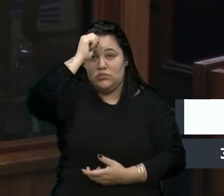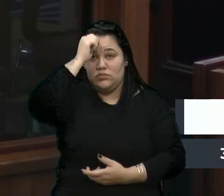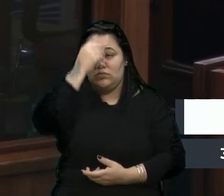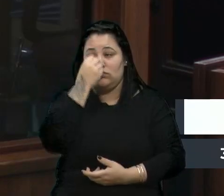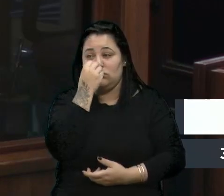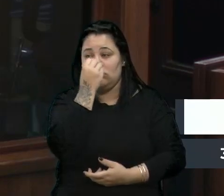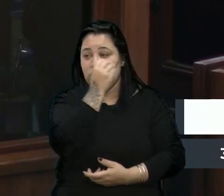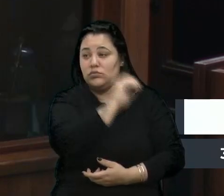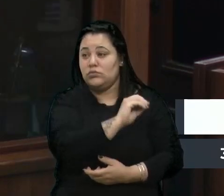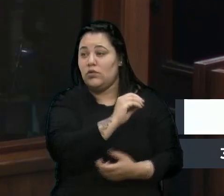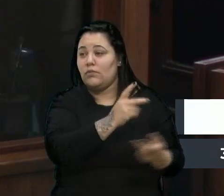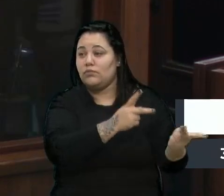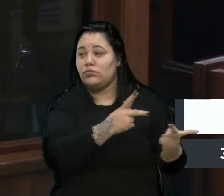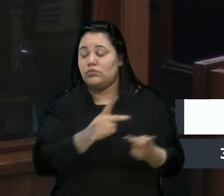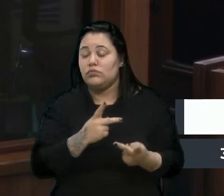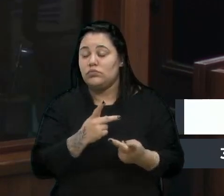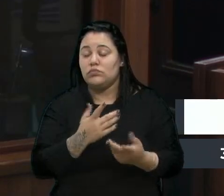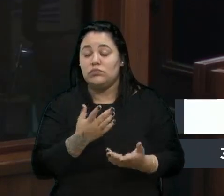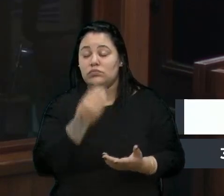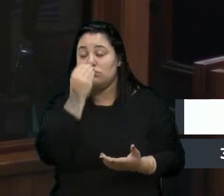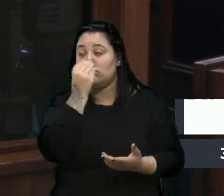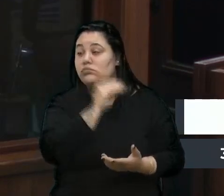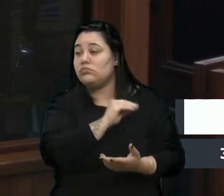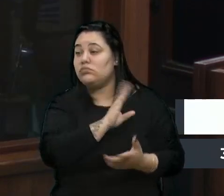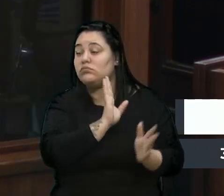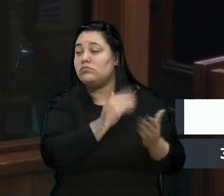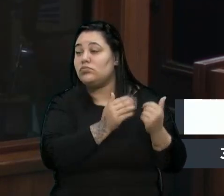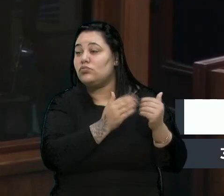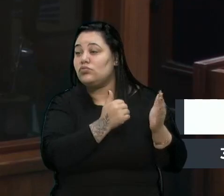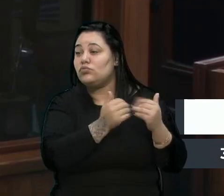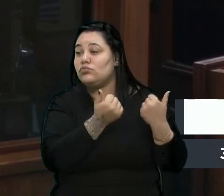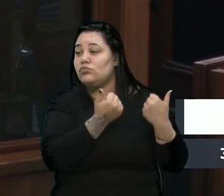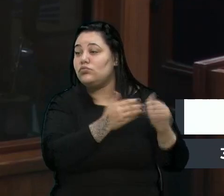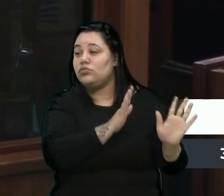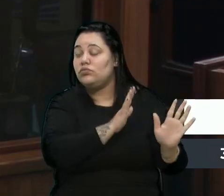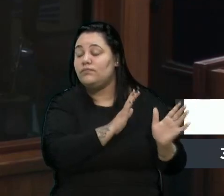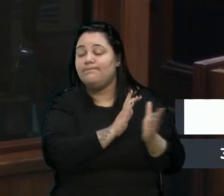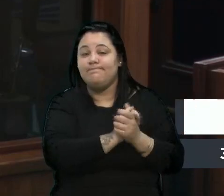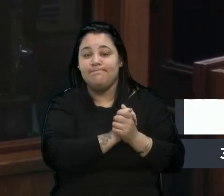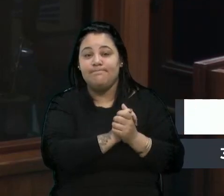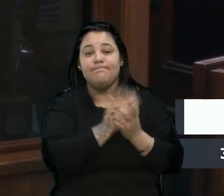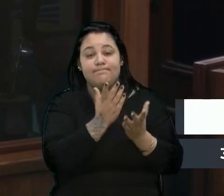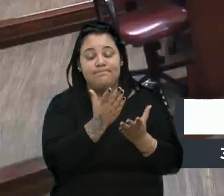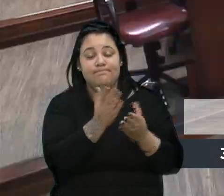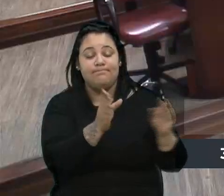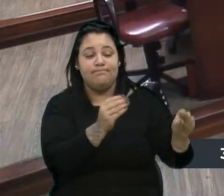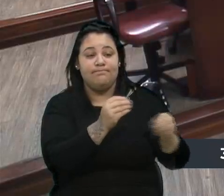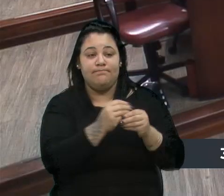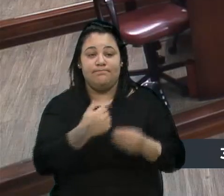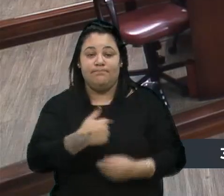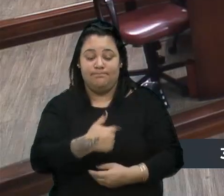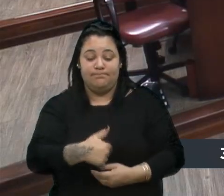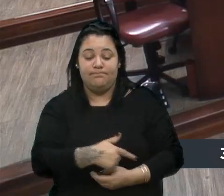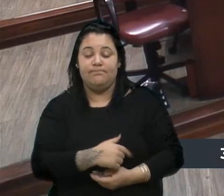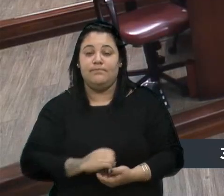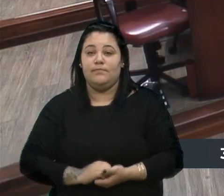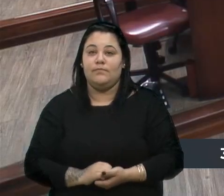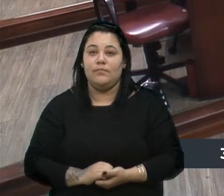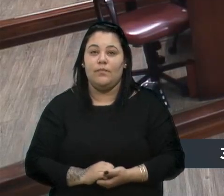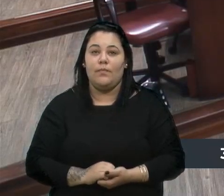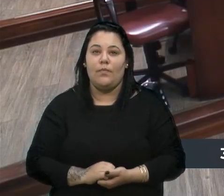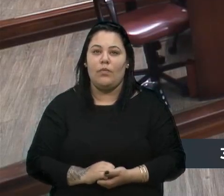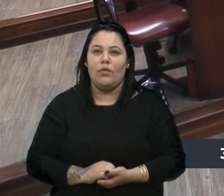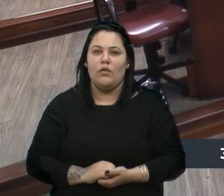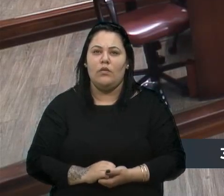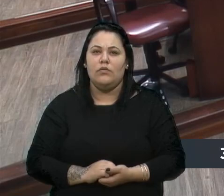ignorou o convite, não deu nem bola. A sua parte, vereador Zanquim. Vereador Schalco, pode pôr no segundo